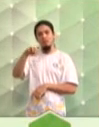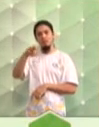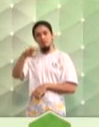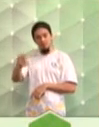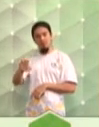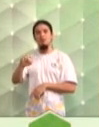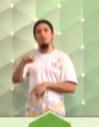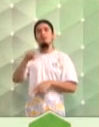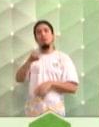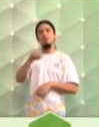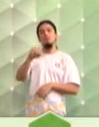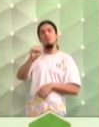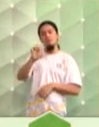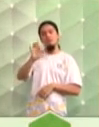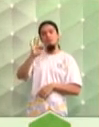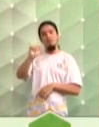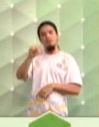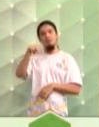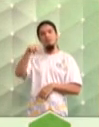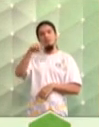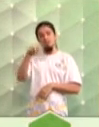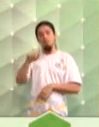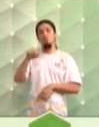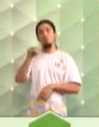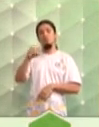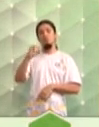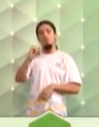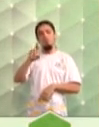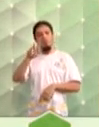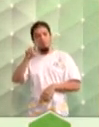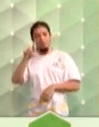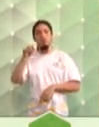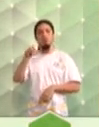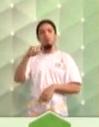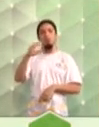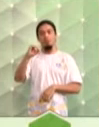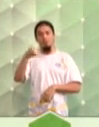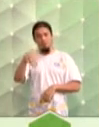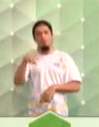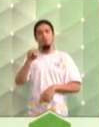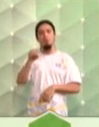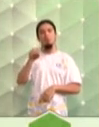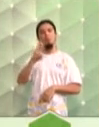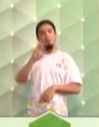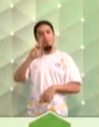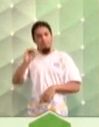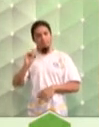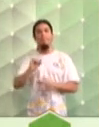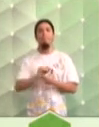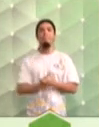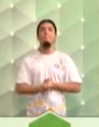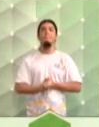nfamazonense.cefaz.am.gov.br. E tem o telefone do Núcleo de Educação Fiscal também na Isso. tela. Quando a gente voltar do intervalo, a gente vai falar da educação fiscal, viu, Pronto, Augusto?